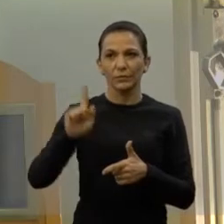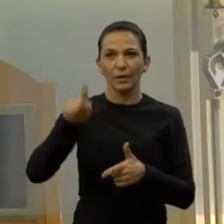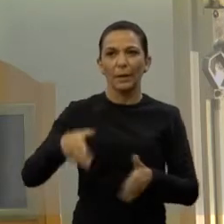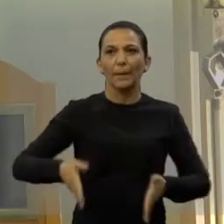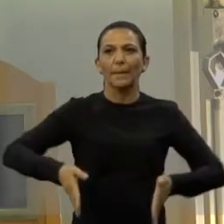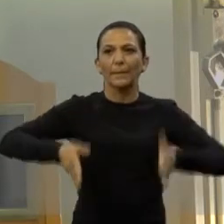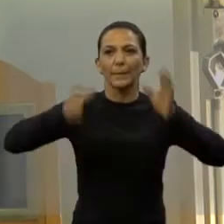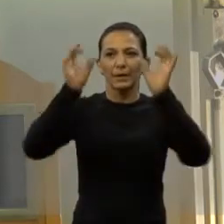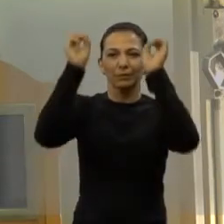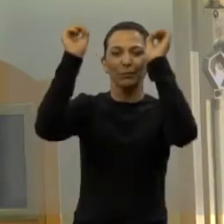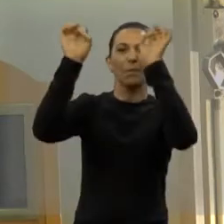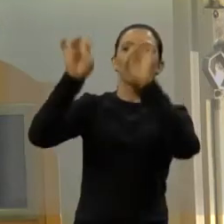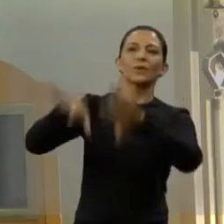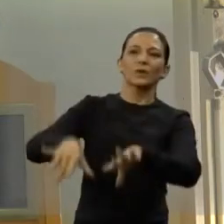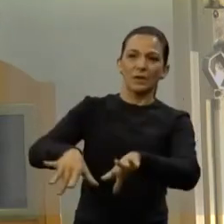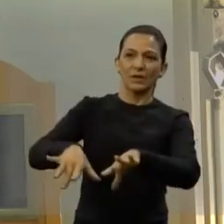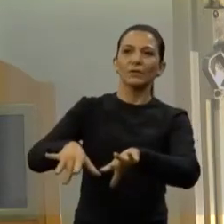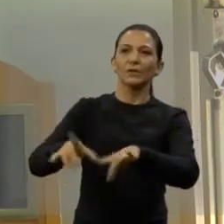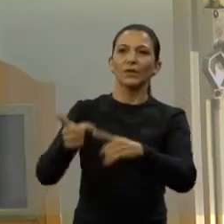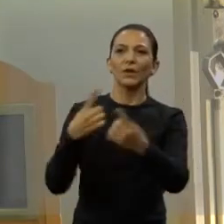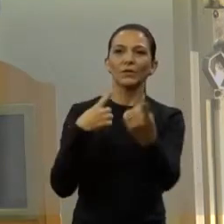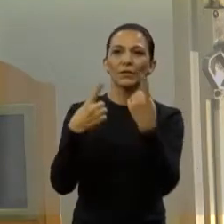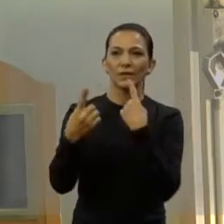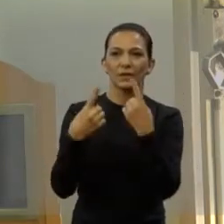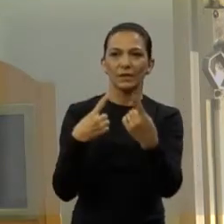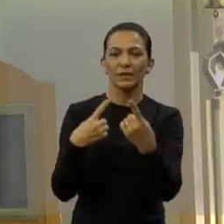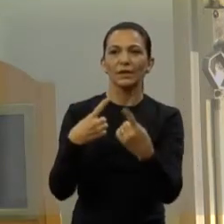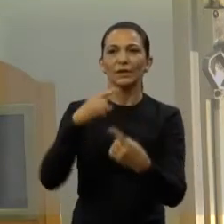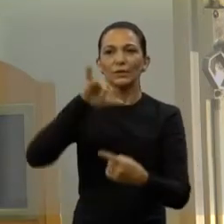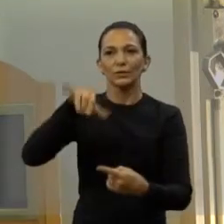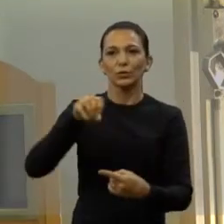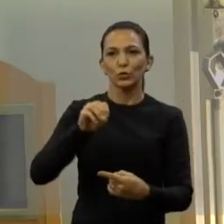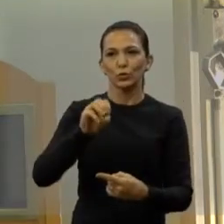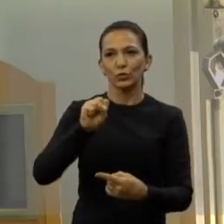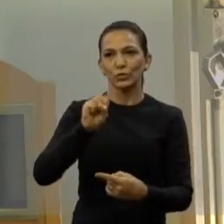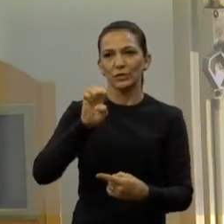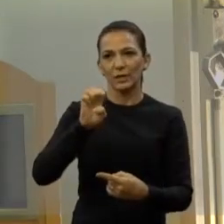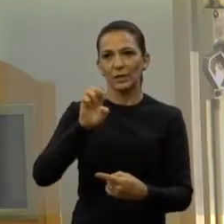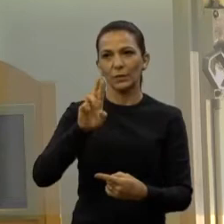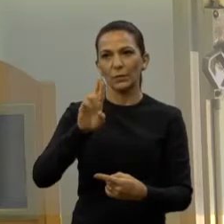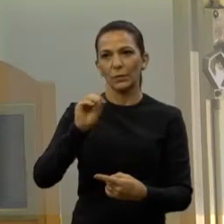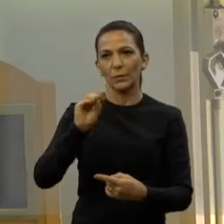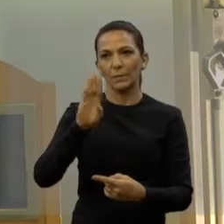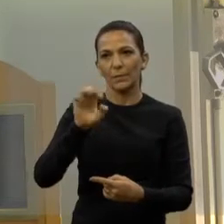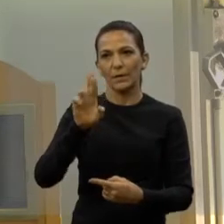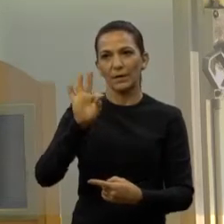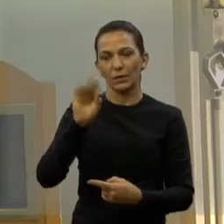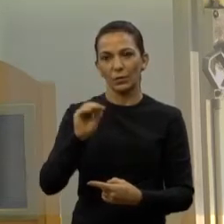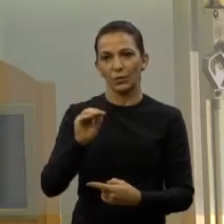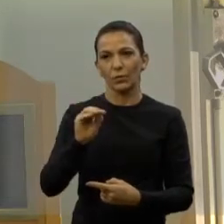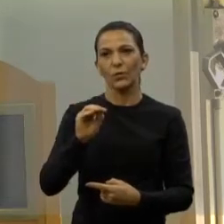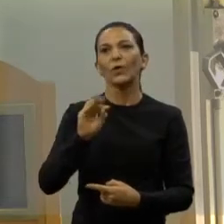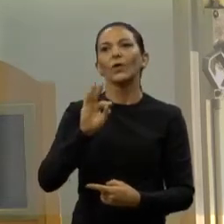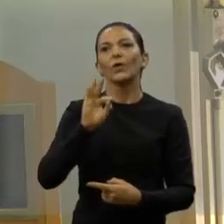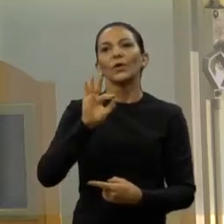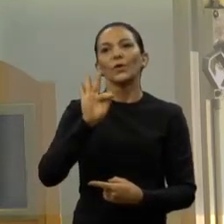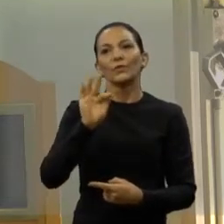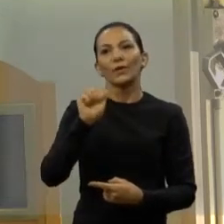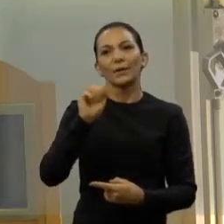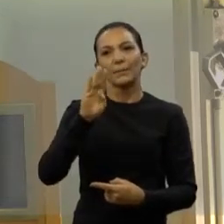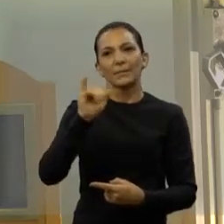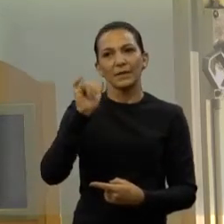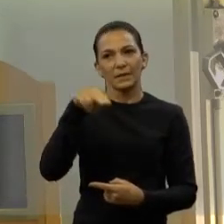abandonado na Avenida José Roberto Fabiano, entre os números 480 e